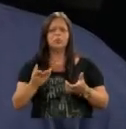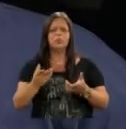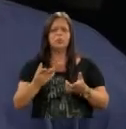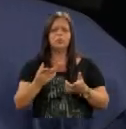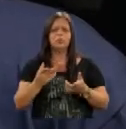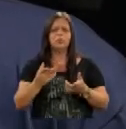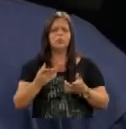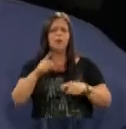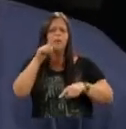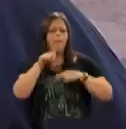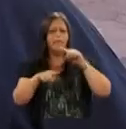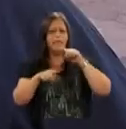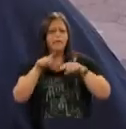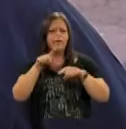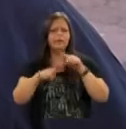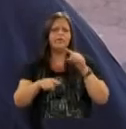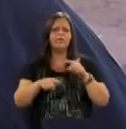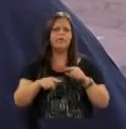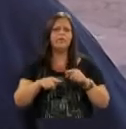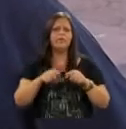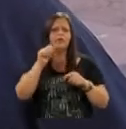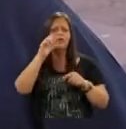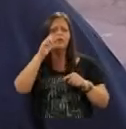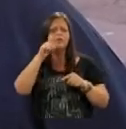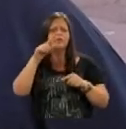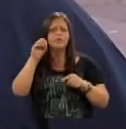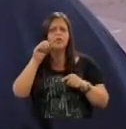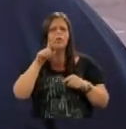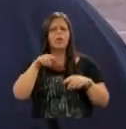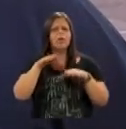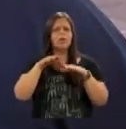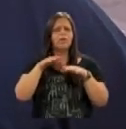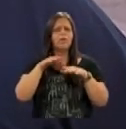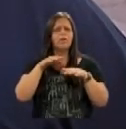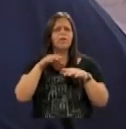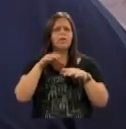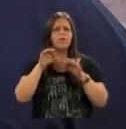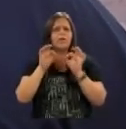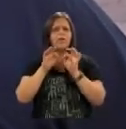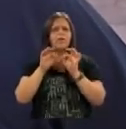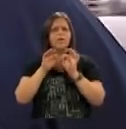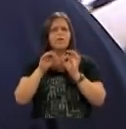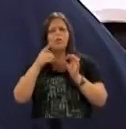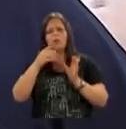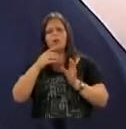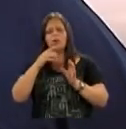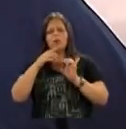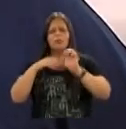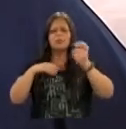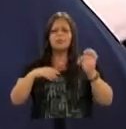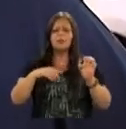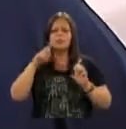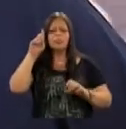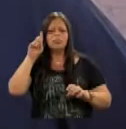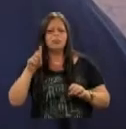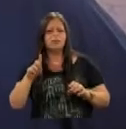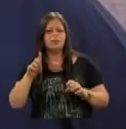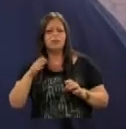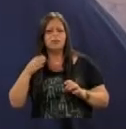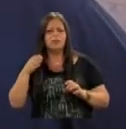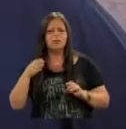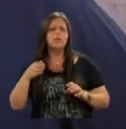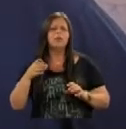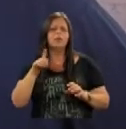material a ação é um movimento que a gente quer que a gente falou que o lado esquerdo do lado direito né